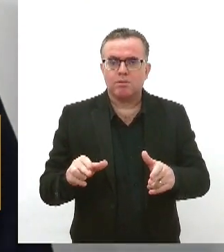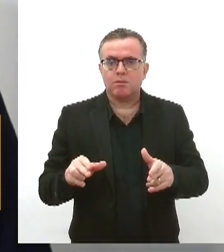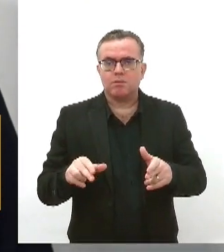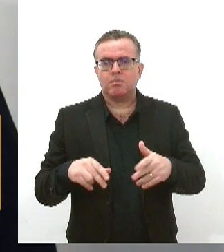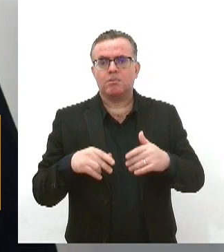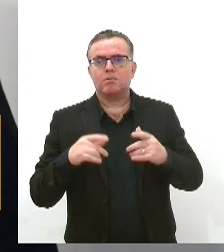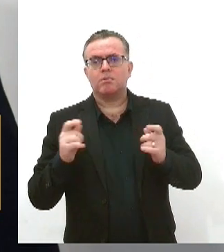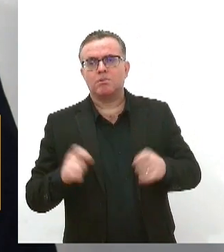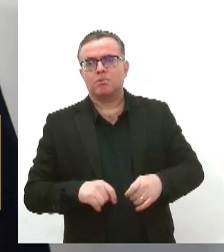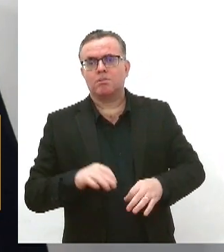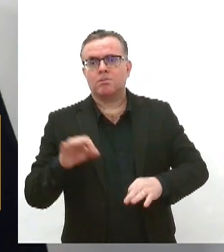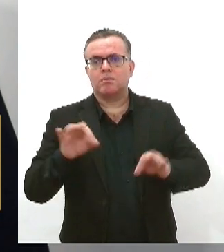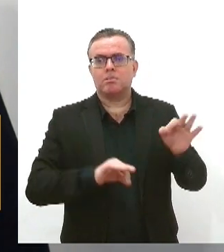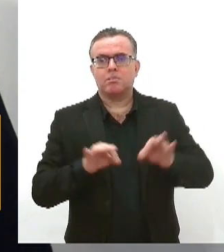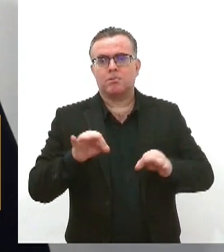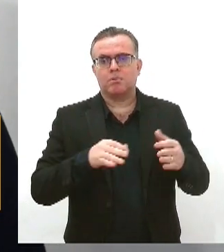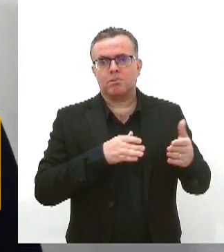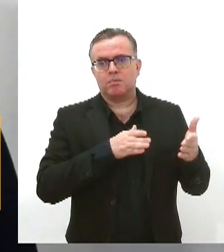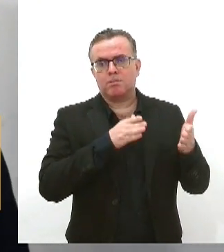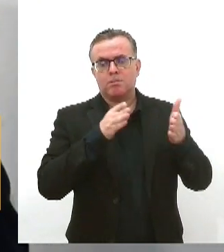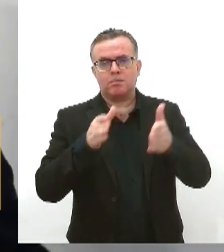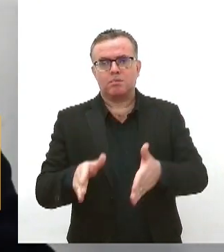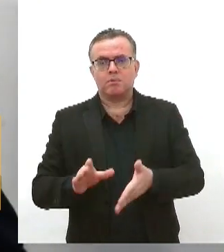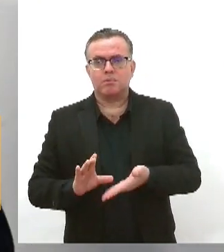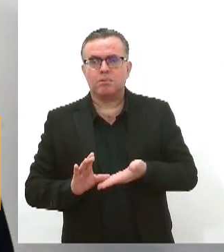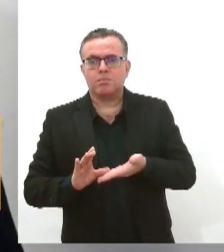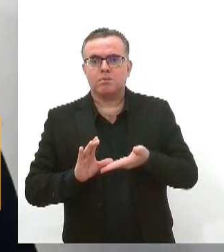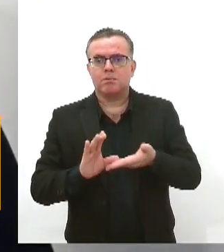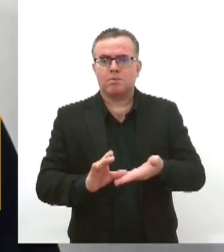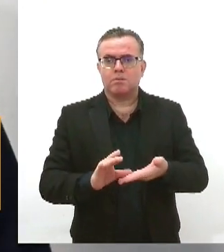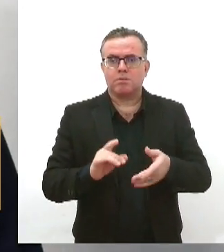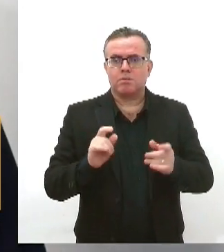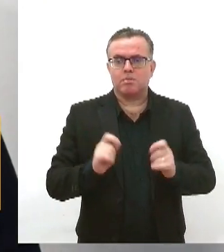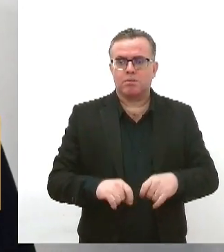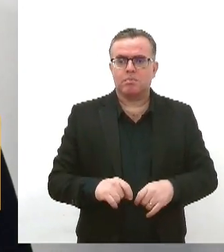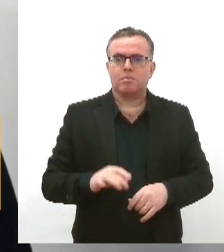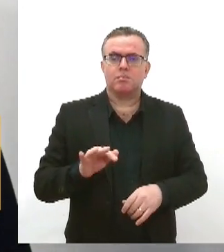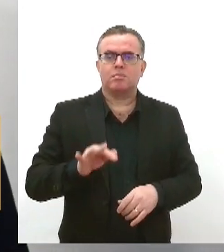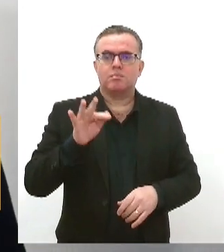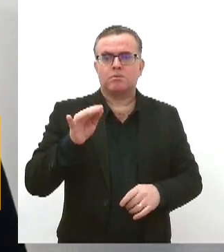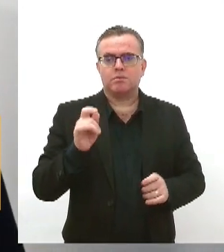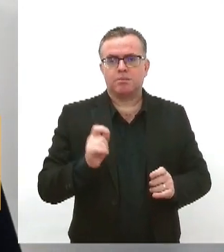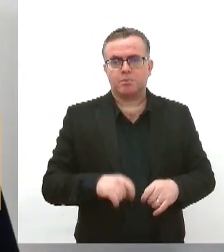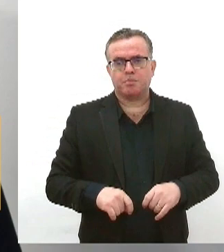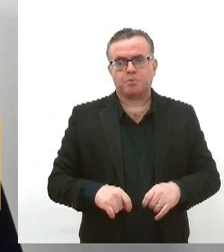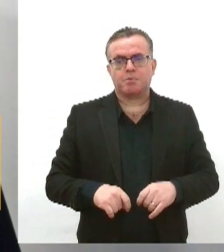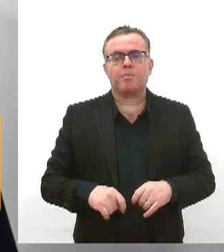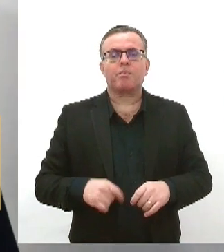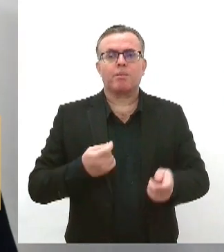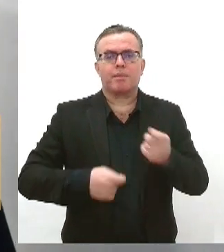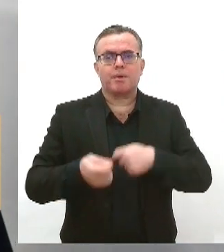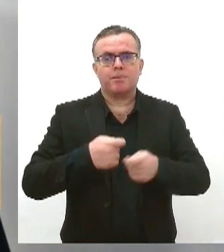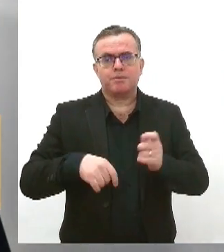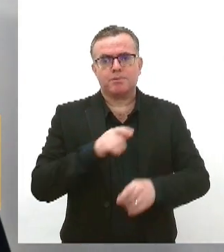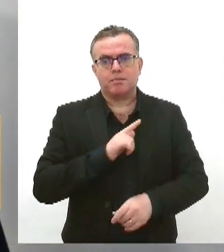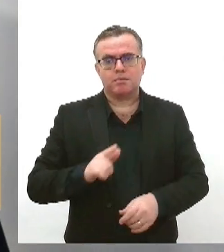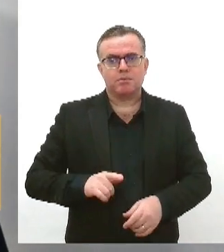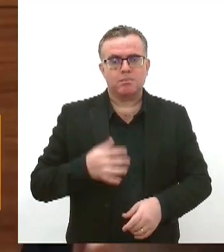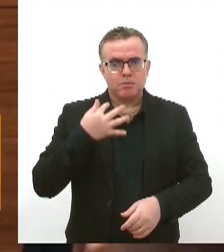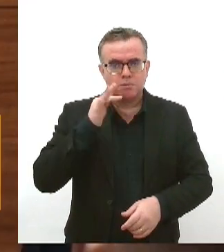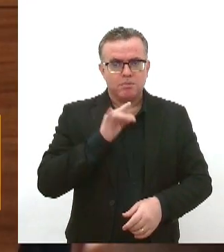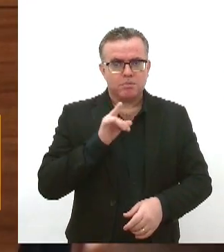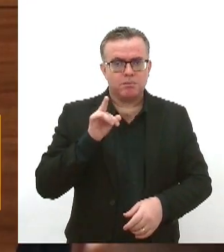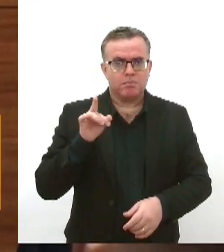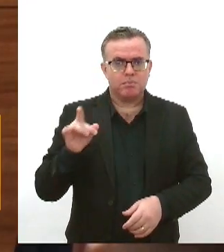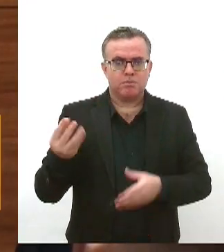preparada para receber os investimentos que estão por vir, graças às medidas econômicas que o nosso governador Fabio Mitidieri está trazendo para o nosso estado.